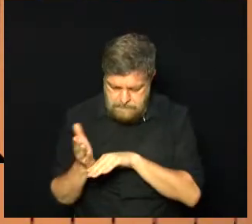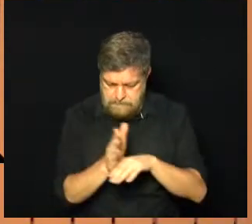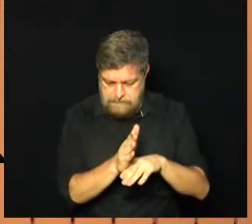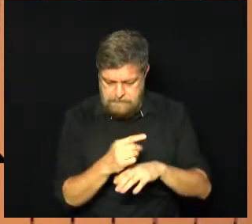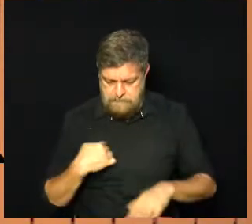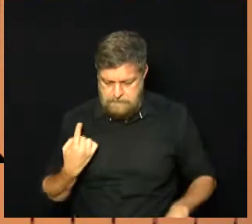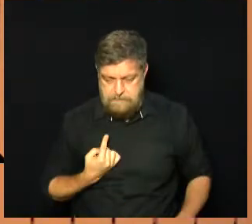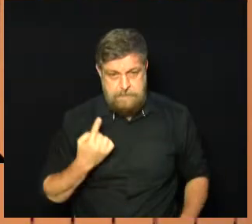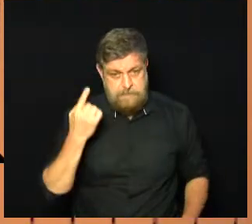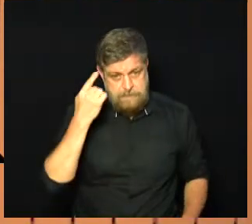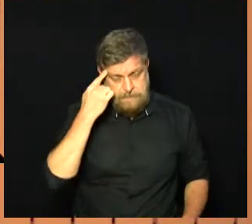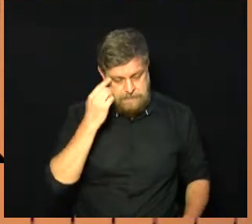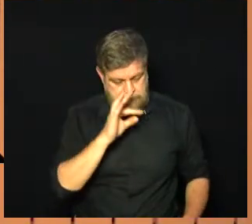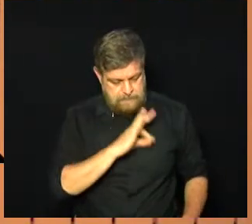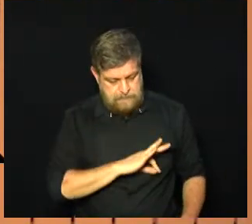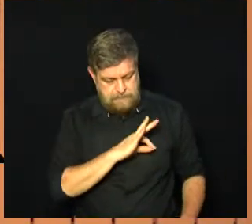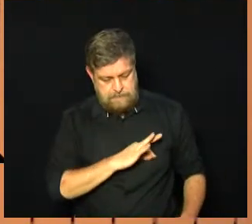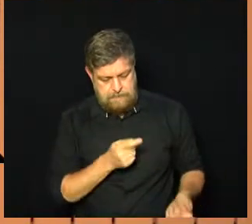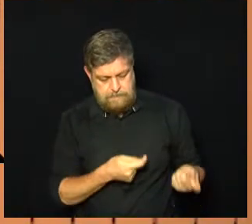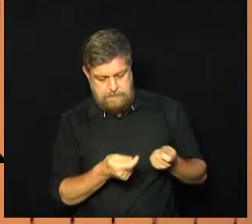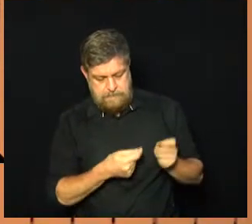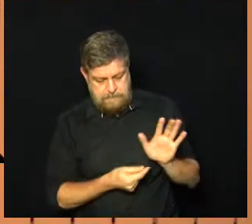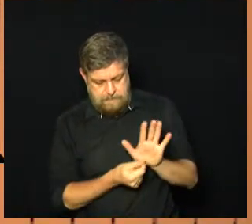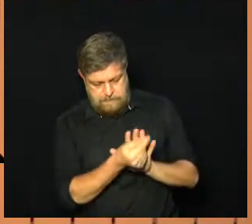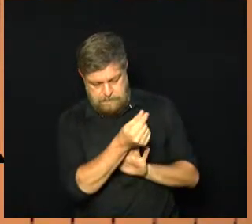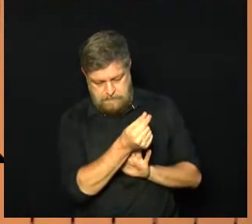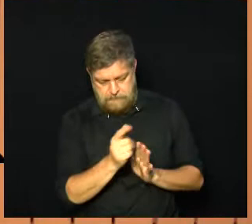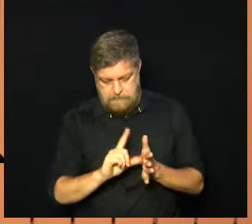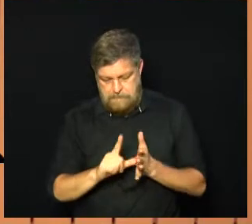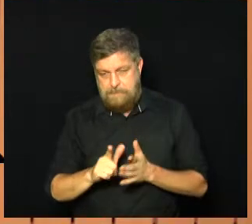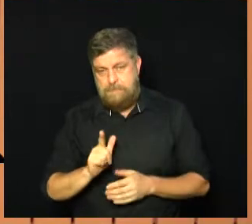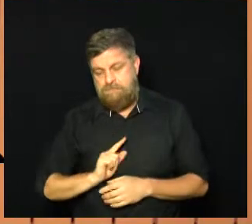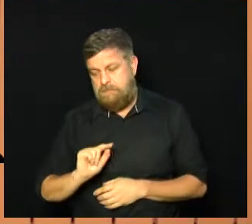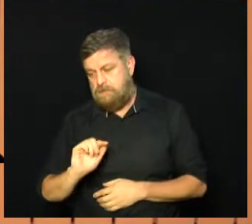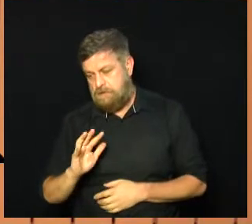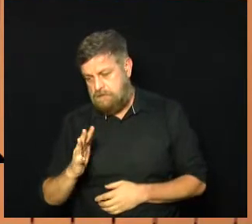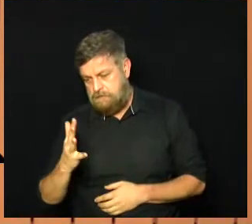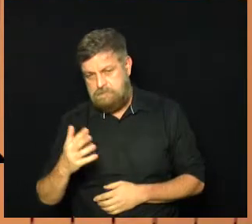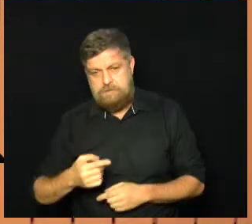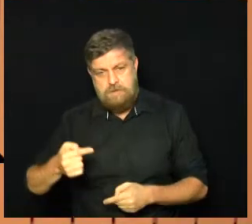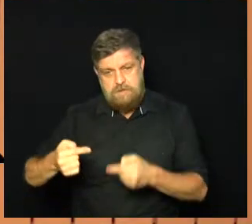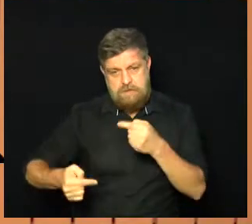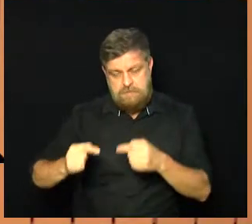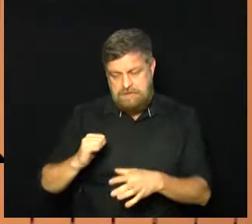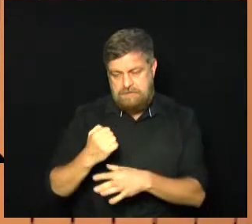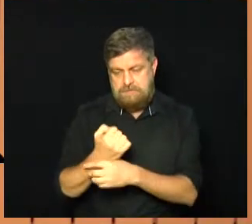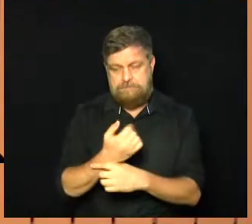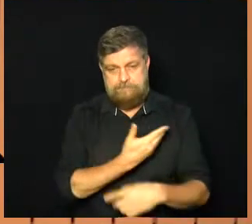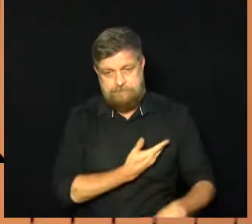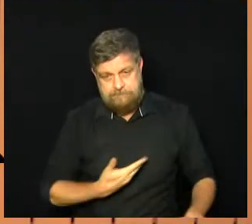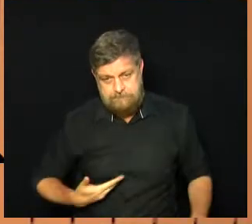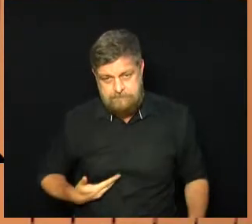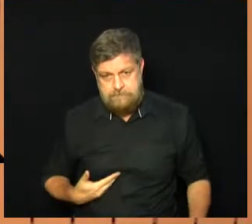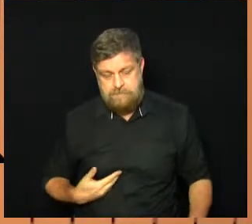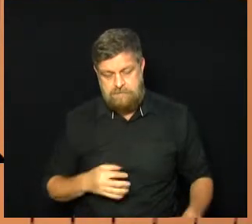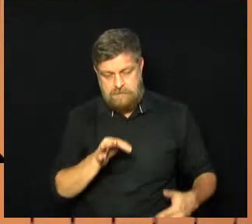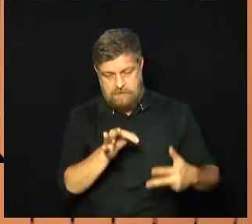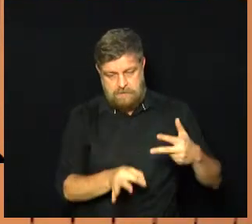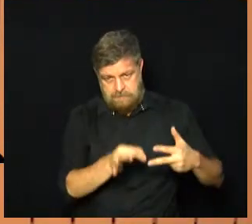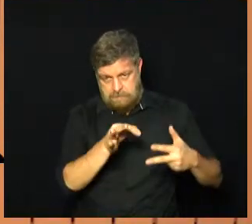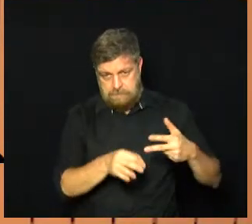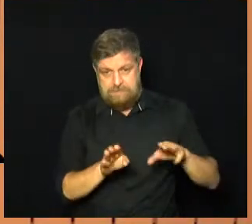de geração de renda e economia. Depois disso, a gente teve um debate sobre segurança pública, acesso à justiça e